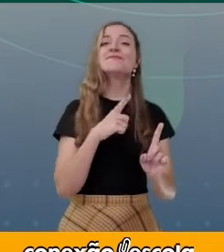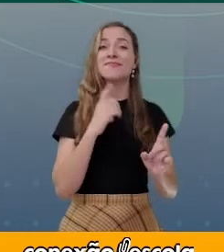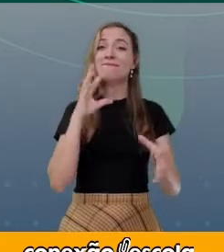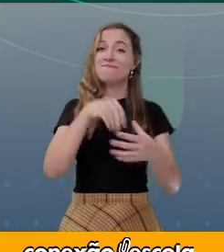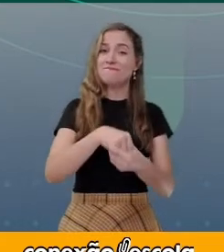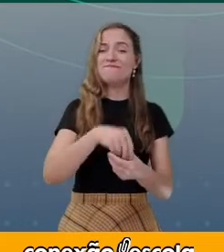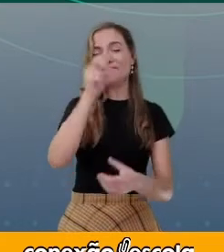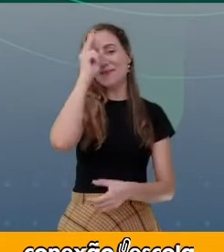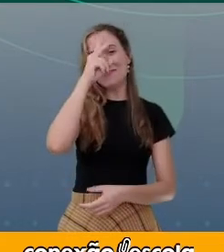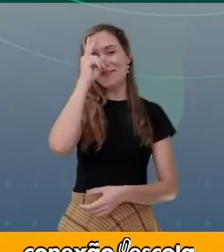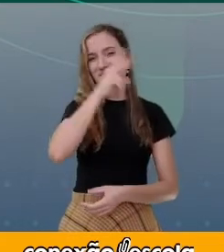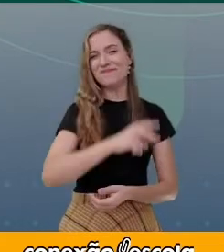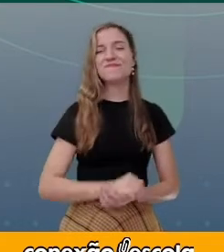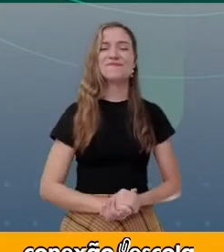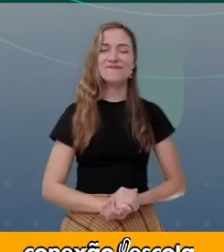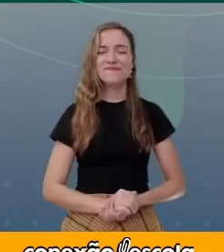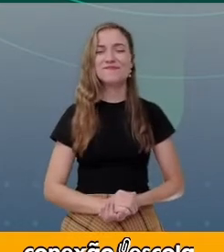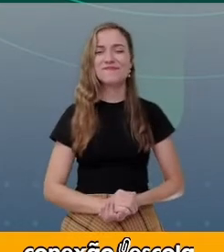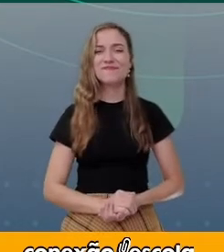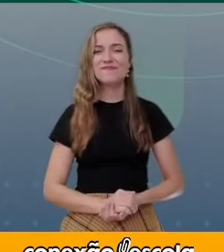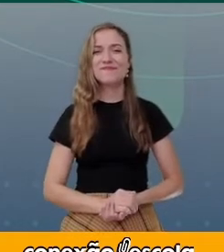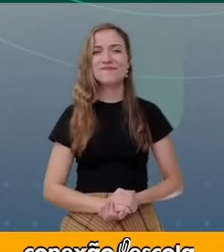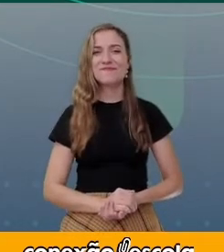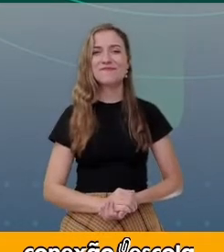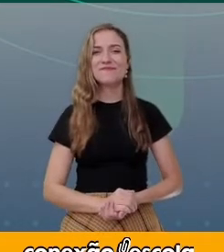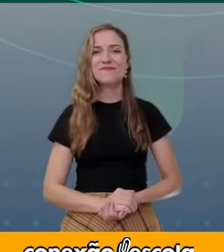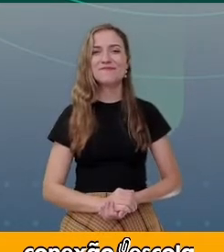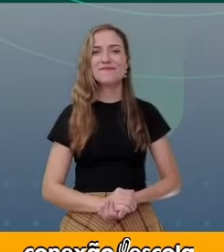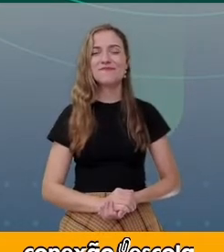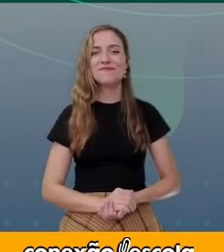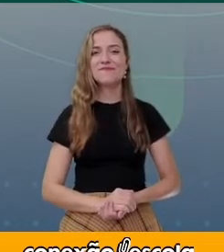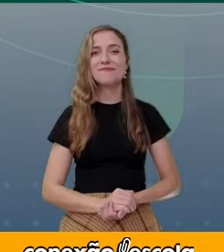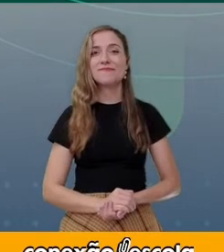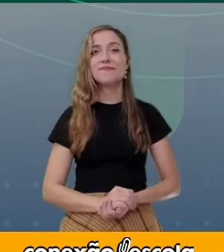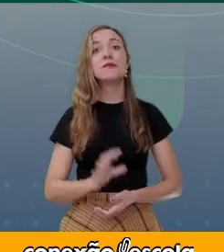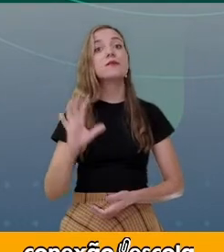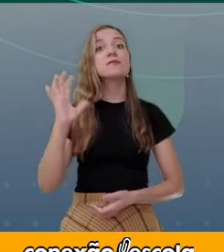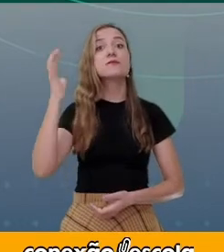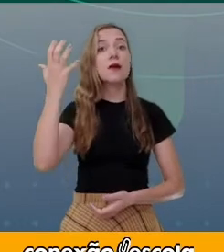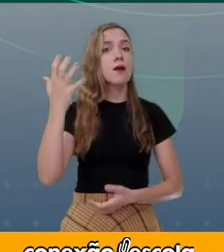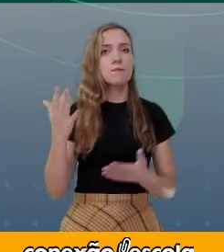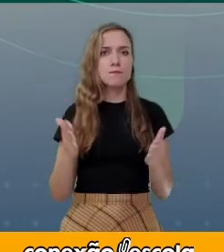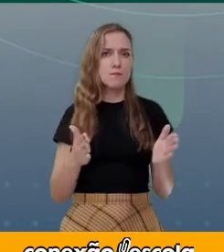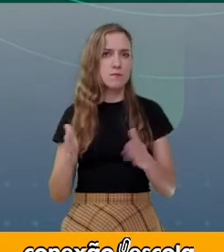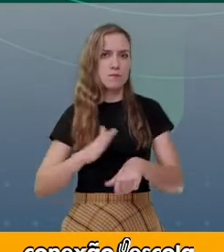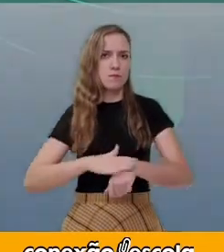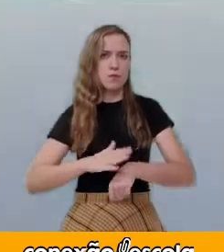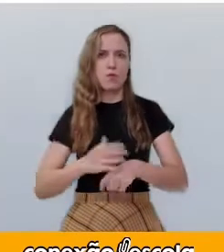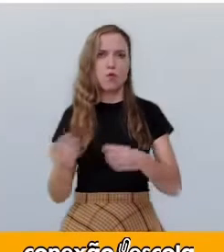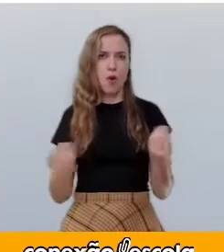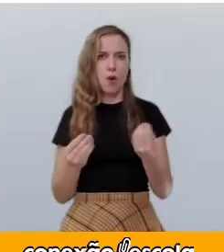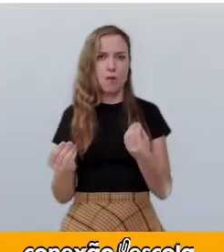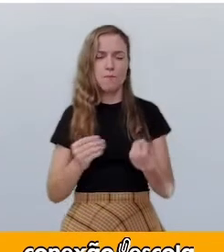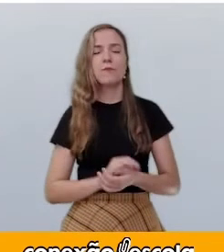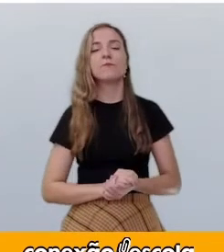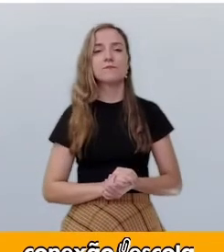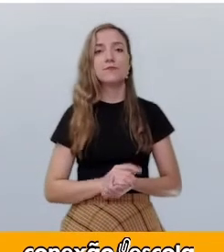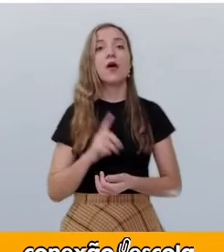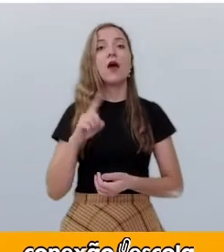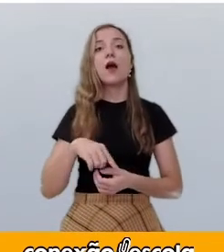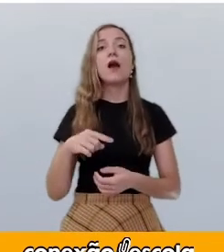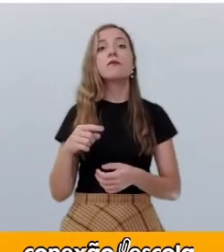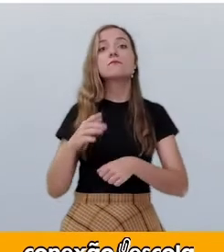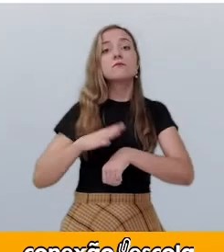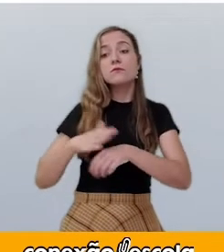participa da história tempo trata-se do tempo de